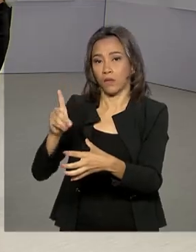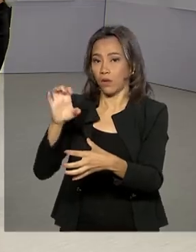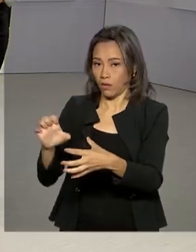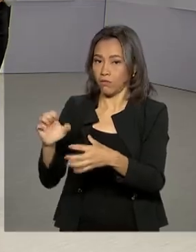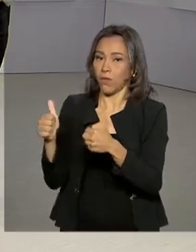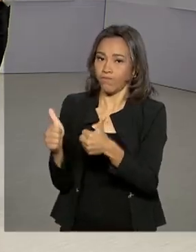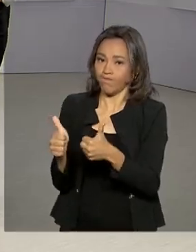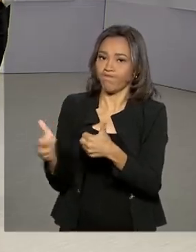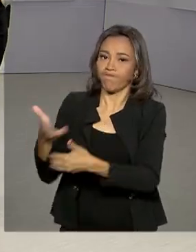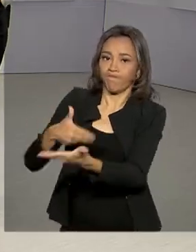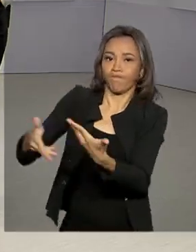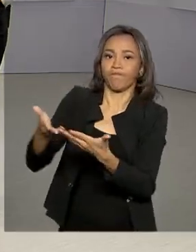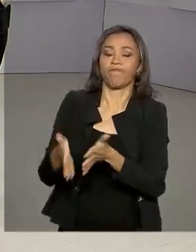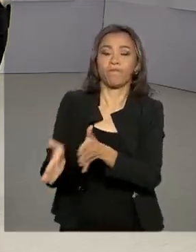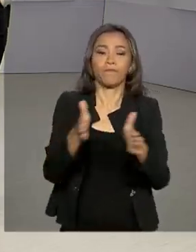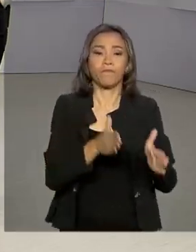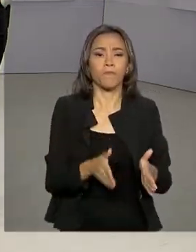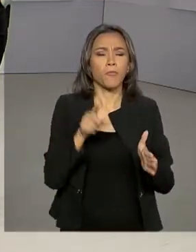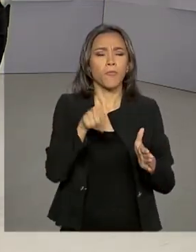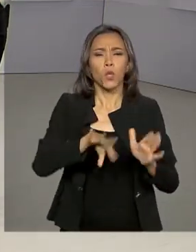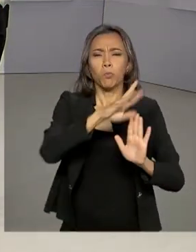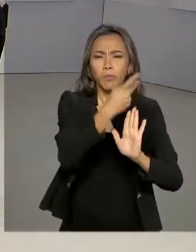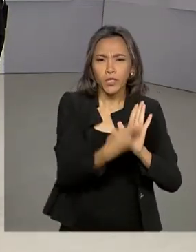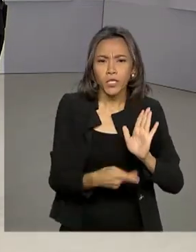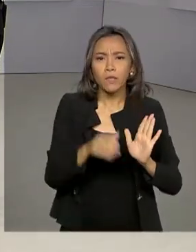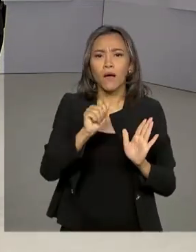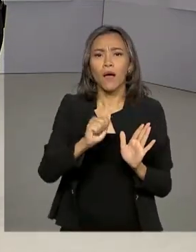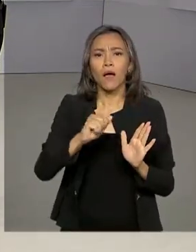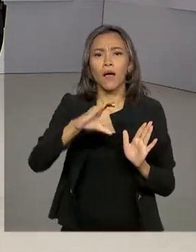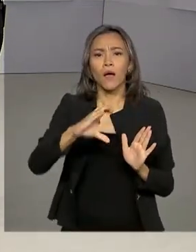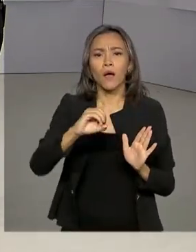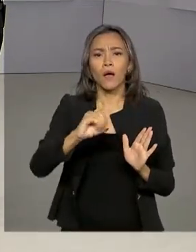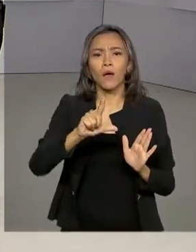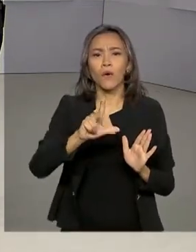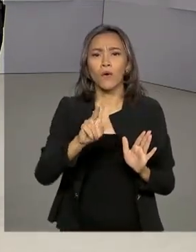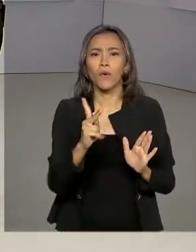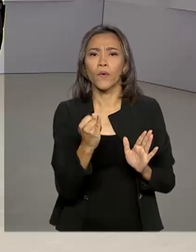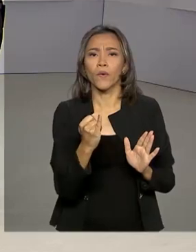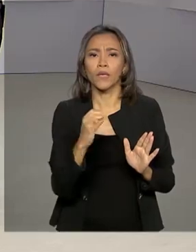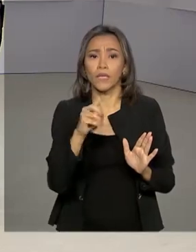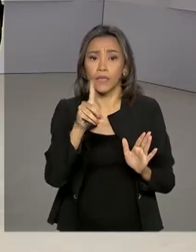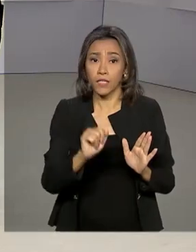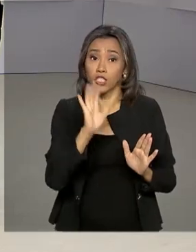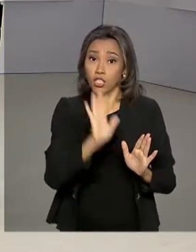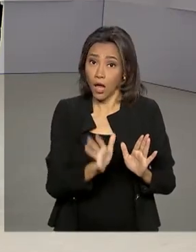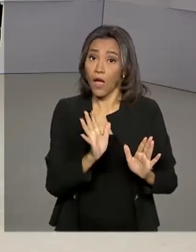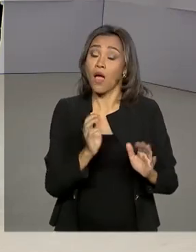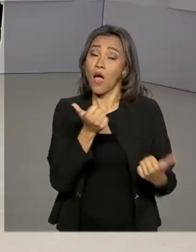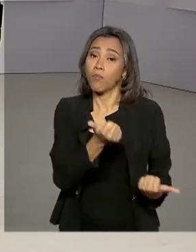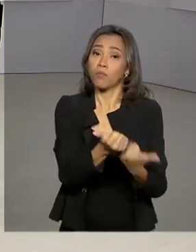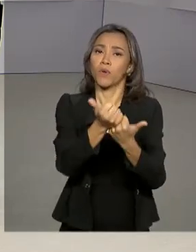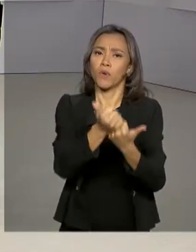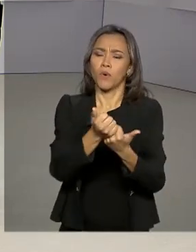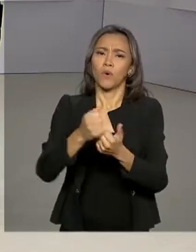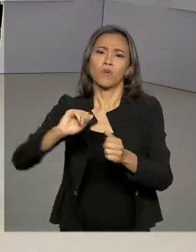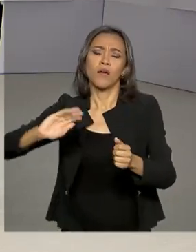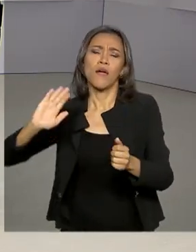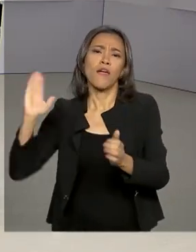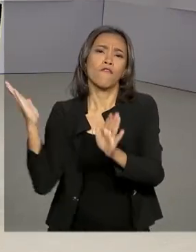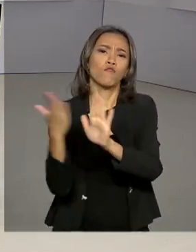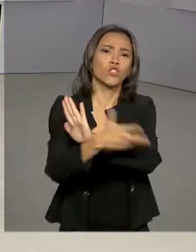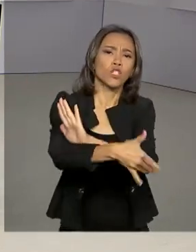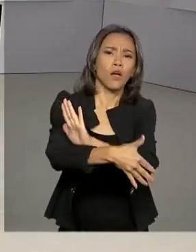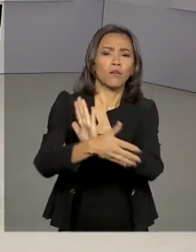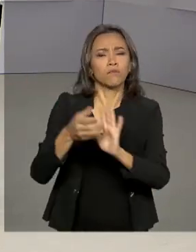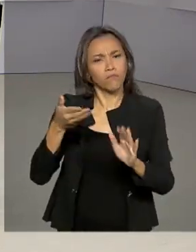A operação acolhida já atendeu mais de 500 mil refugiados. Nesta quinta-feira, um novo